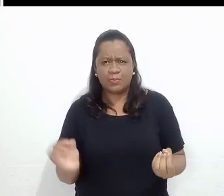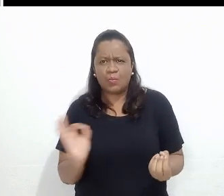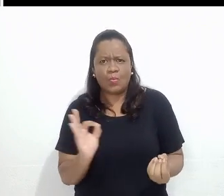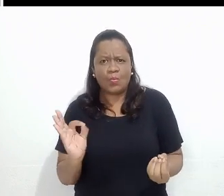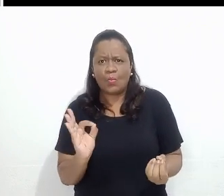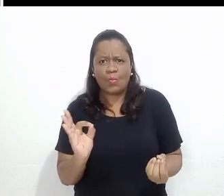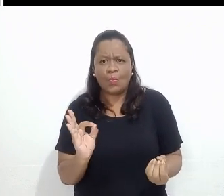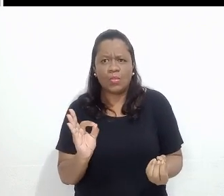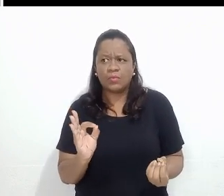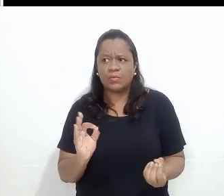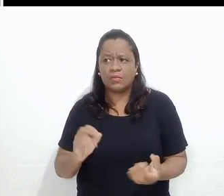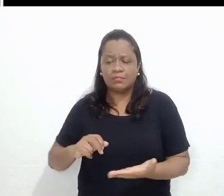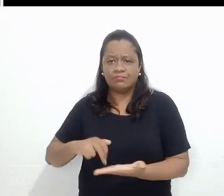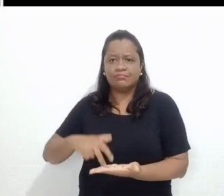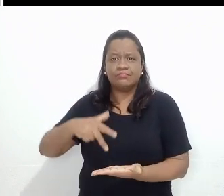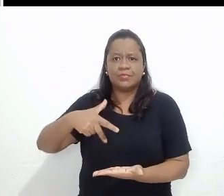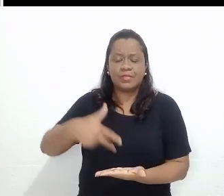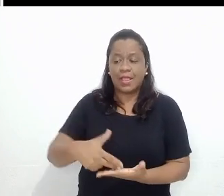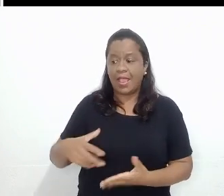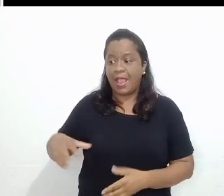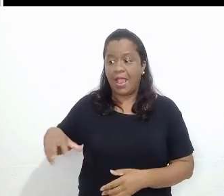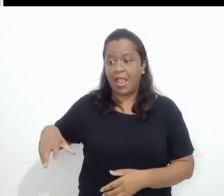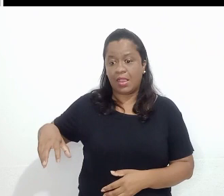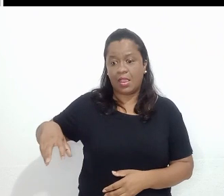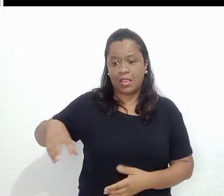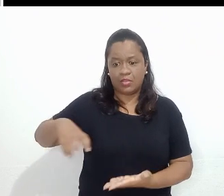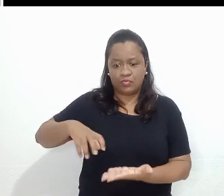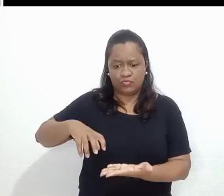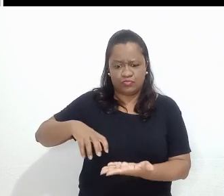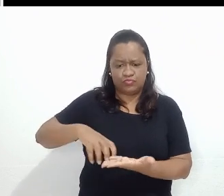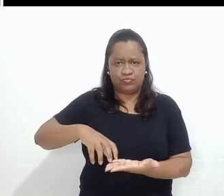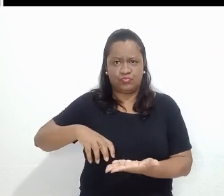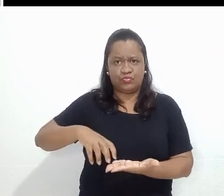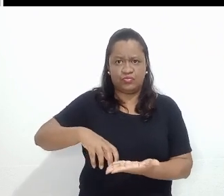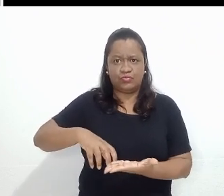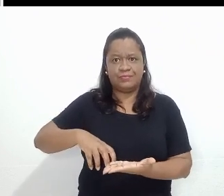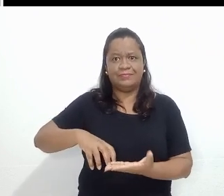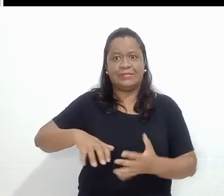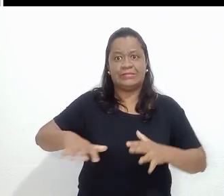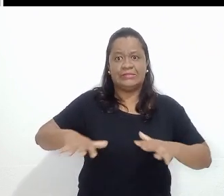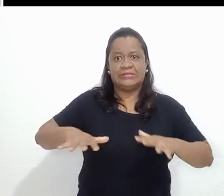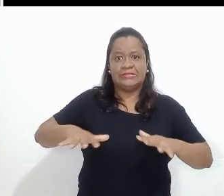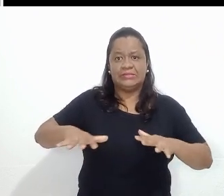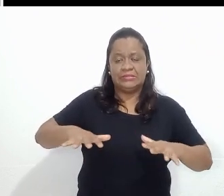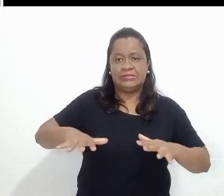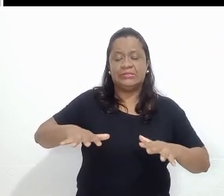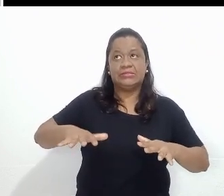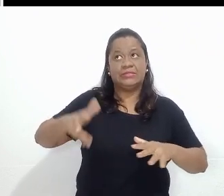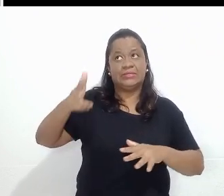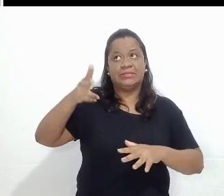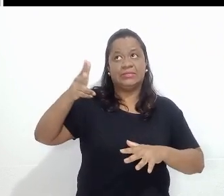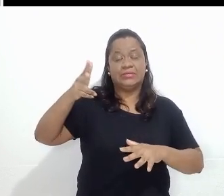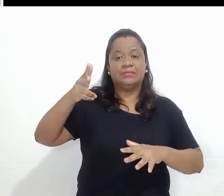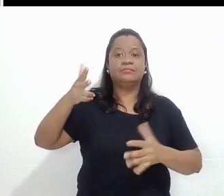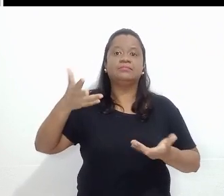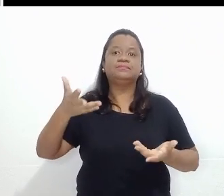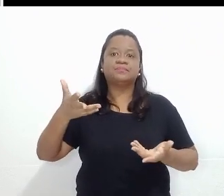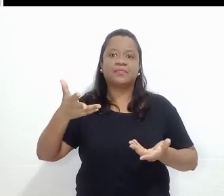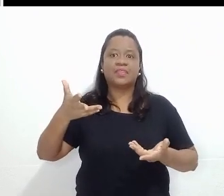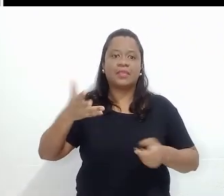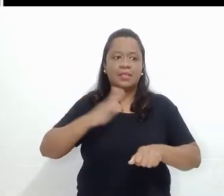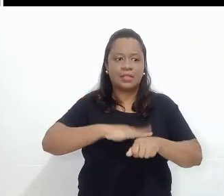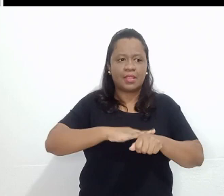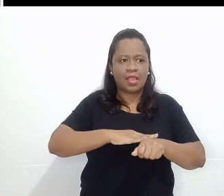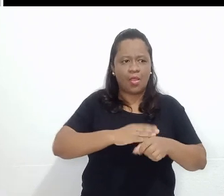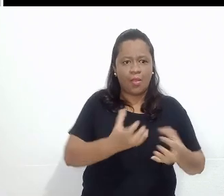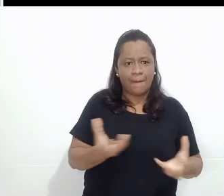pode o carrinho passar por cima do cabo desse que vai tremer a câmera toda. Então, na hora que se posiciona os cabos, na hora que se